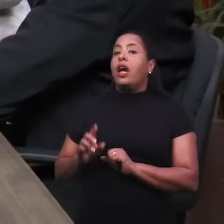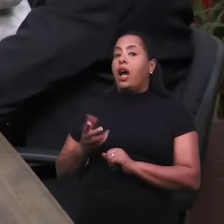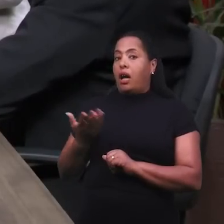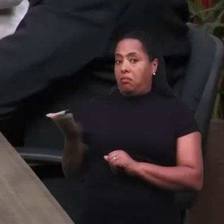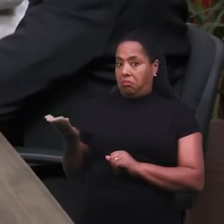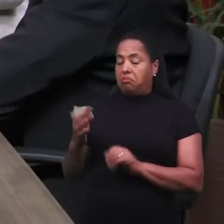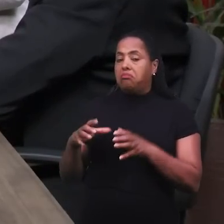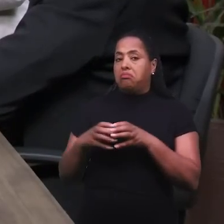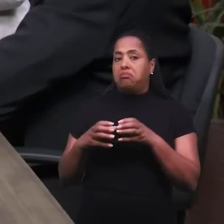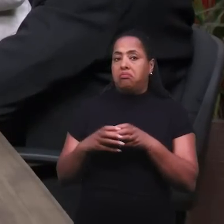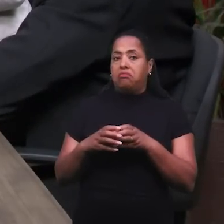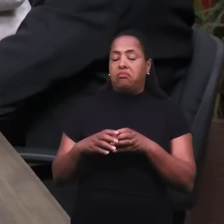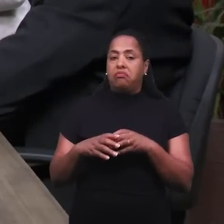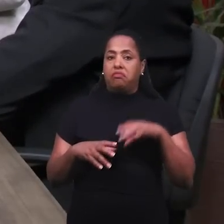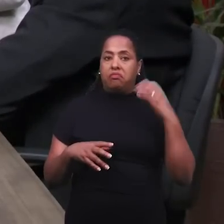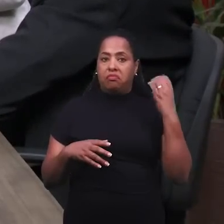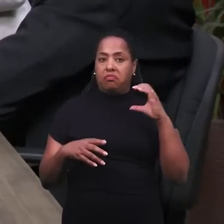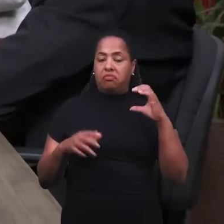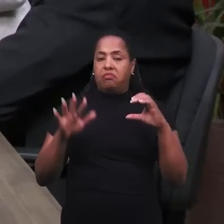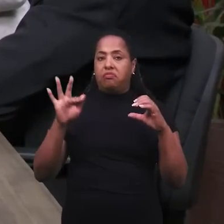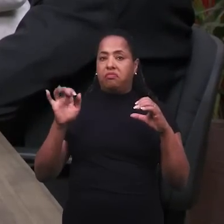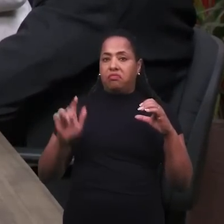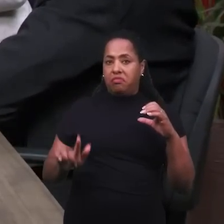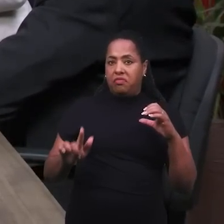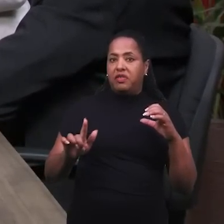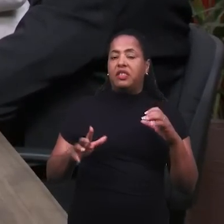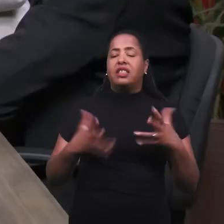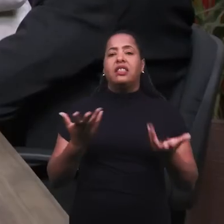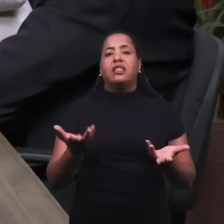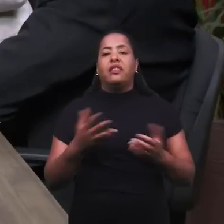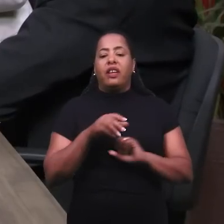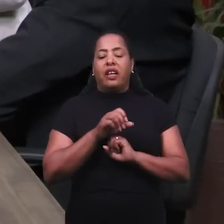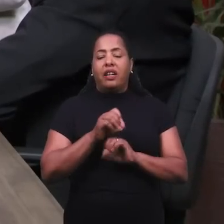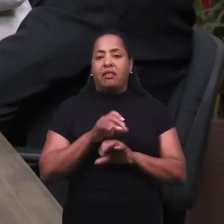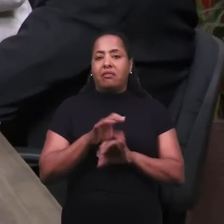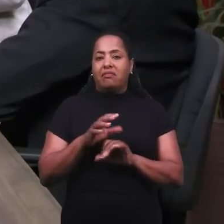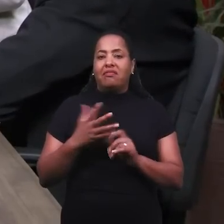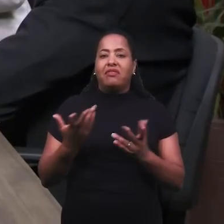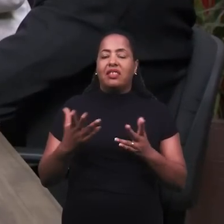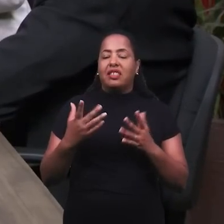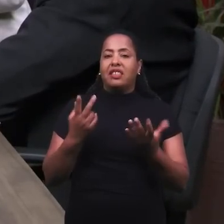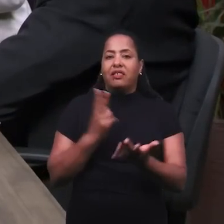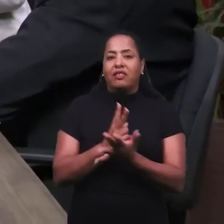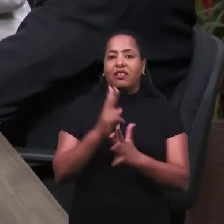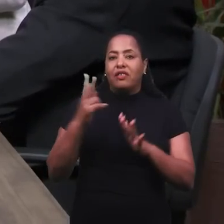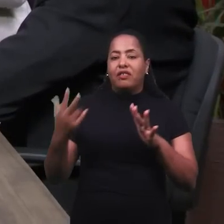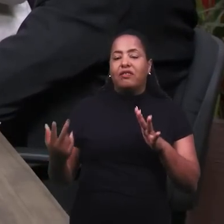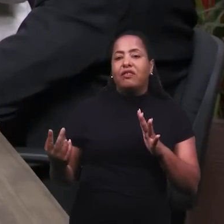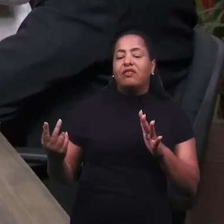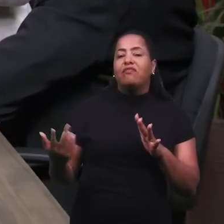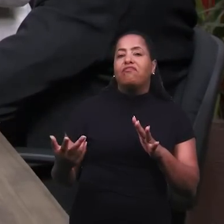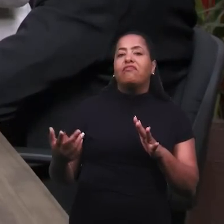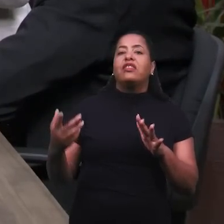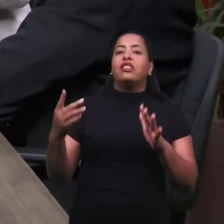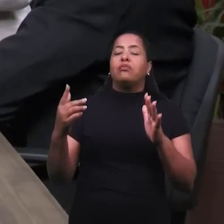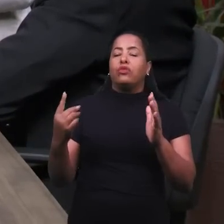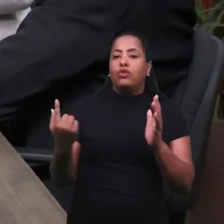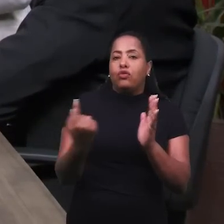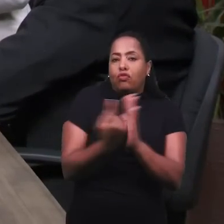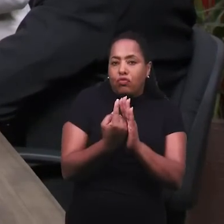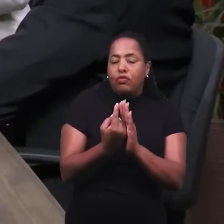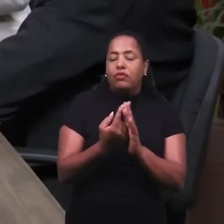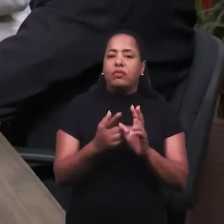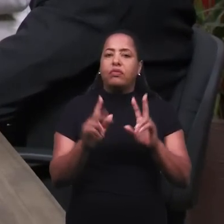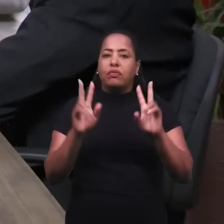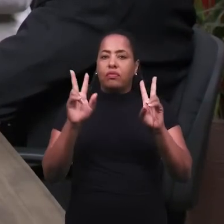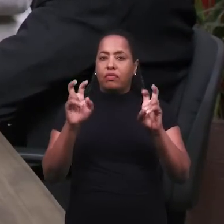Fé, envolvido na vida profissional com a educação, sim, está sempre integrado a isso aí, e o tema de hoje está feito a